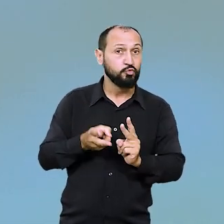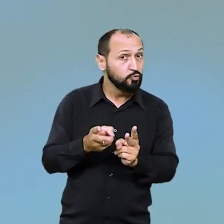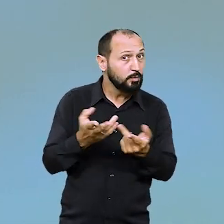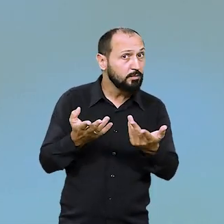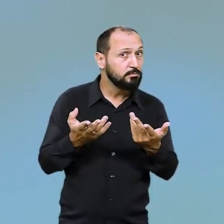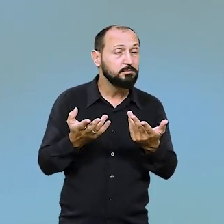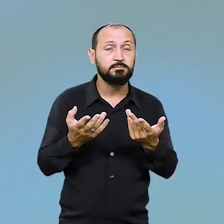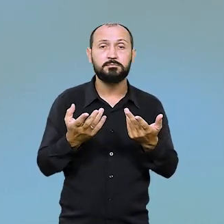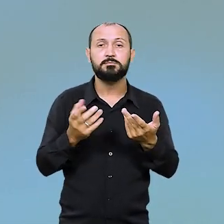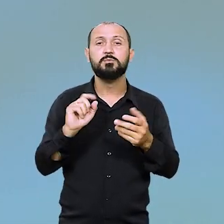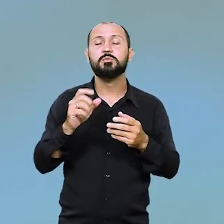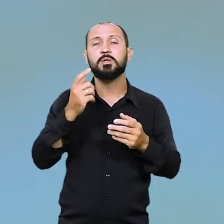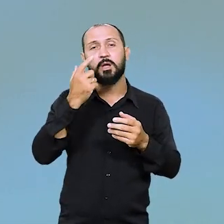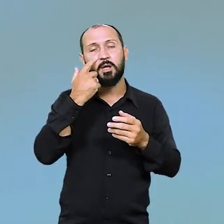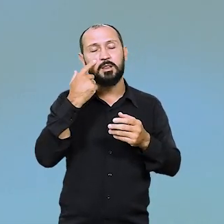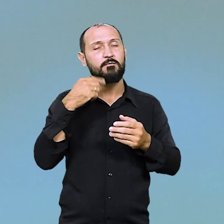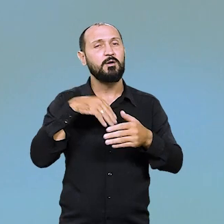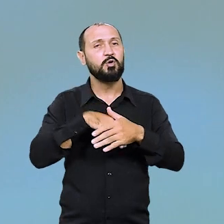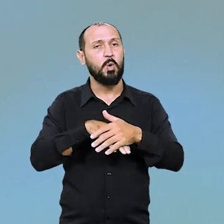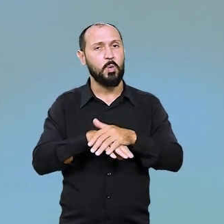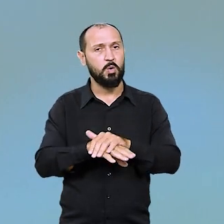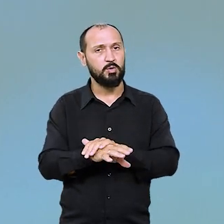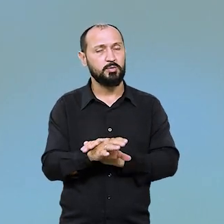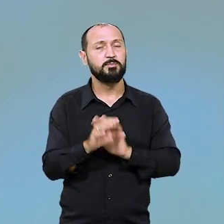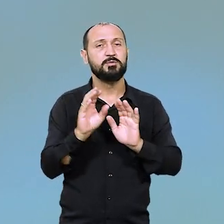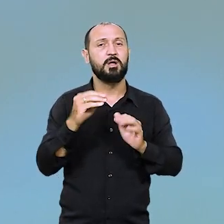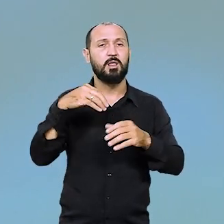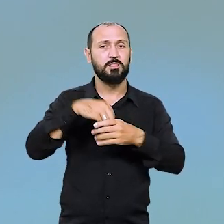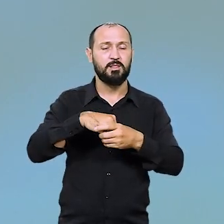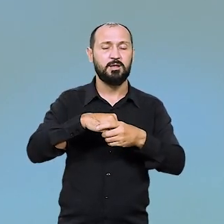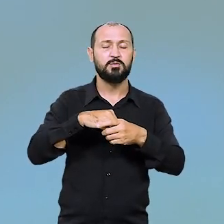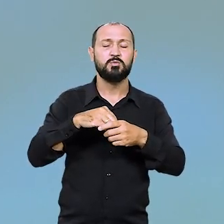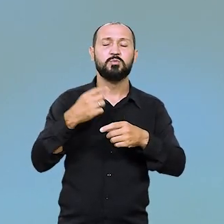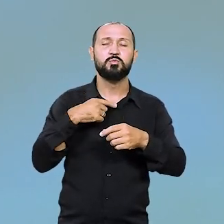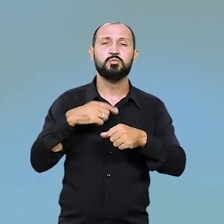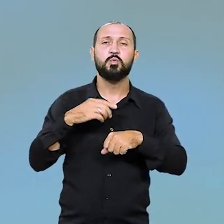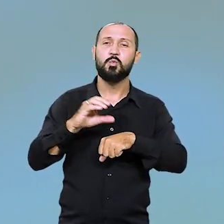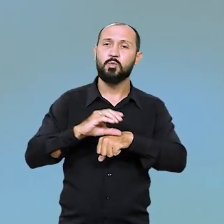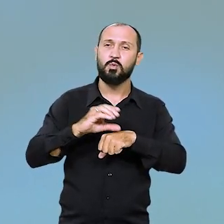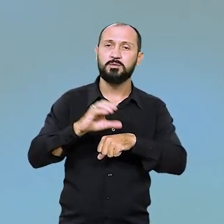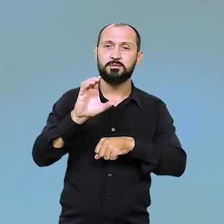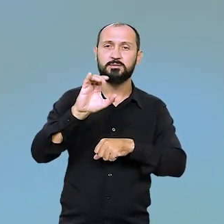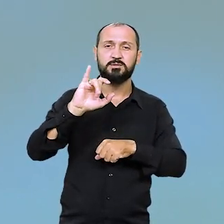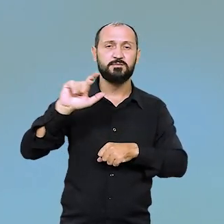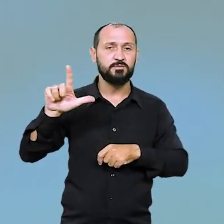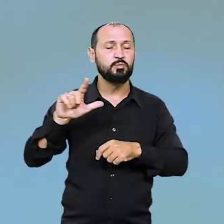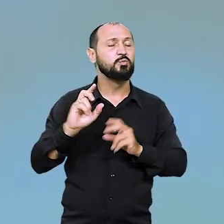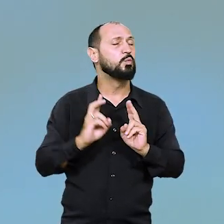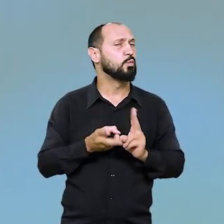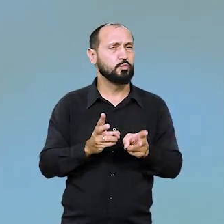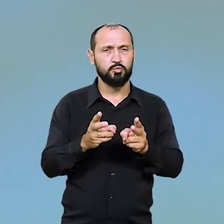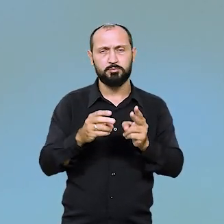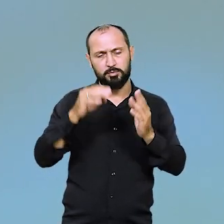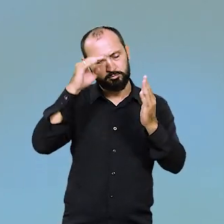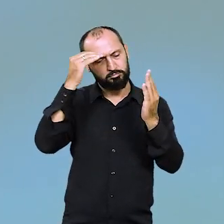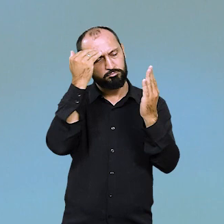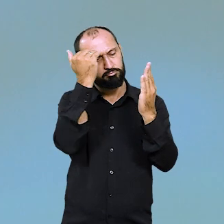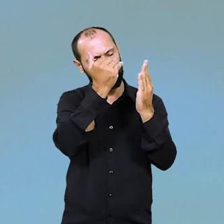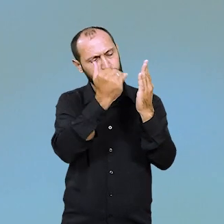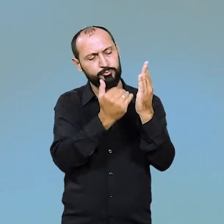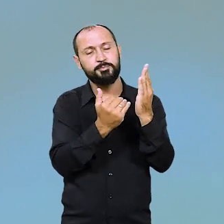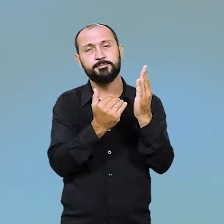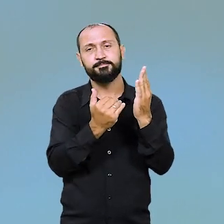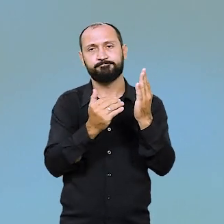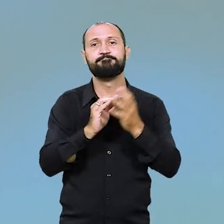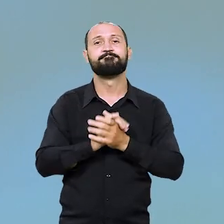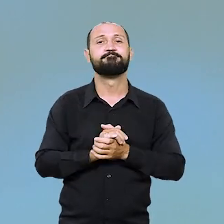concurso público ou impedimento de uma licitação, elas não mudam, elas continuam seguindo o rito que já era estabelecido pelo Código de